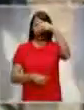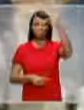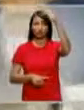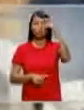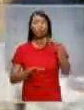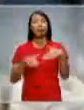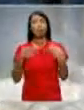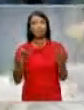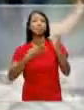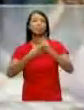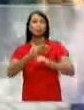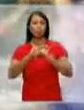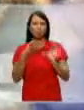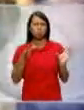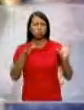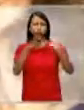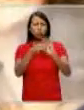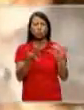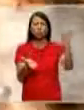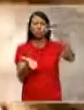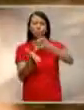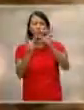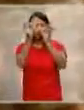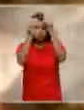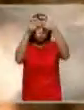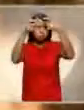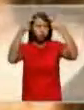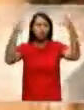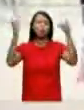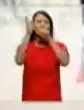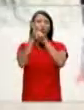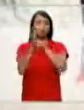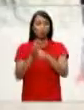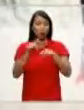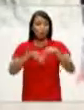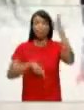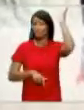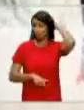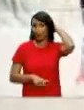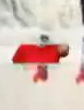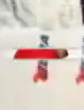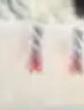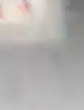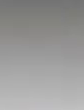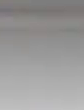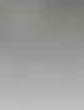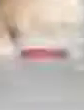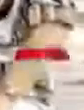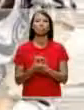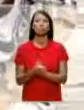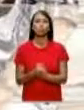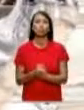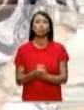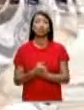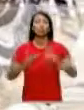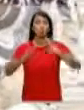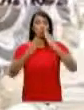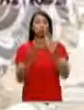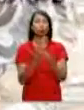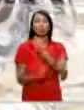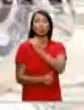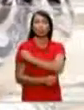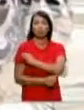do Norte. Assim, a UEPA se consolida como polo de produção do conhecimento no Pará e no Brasil. A Escola